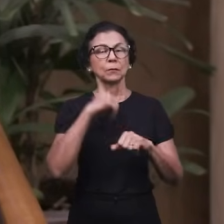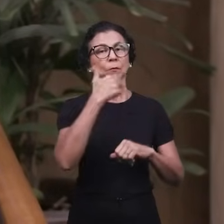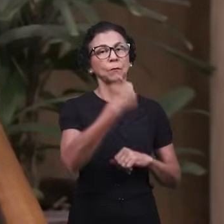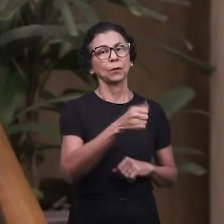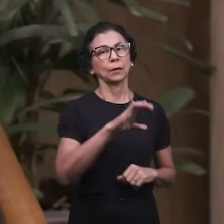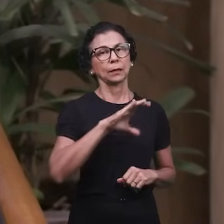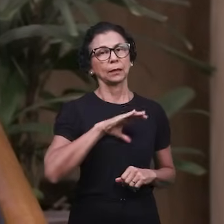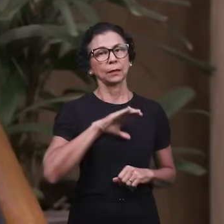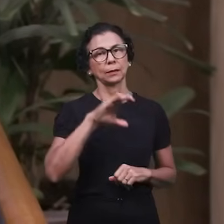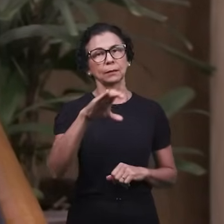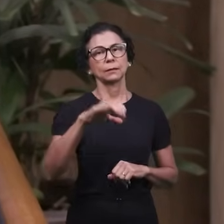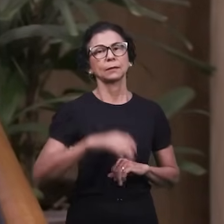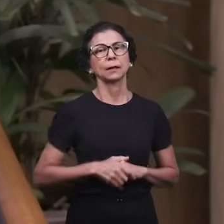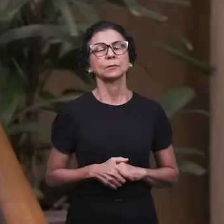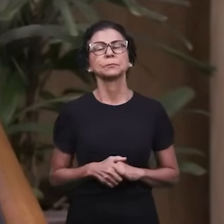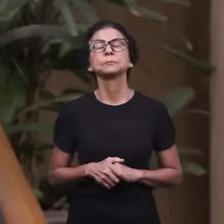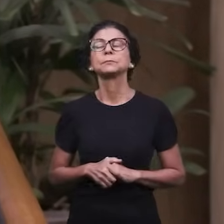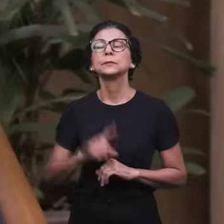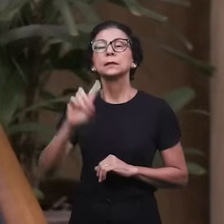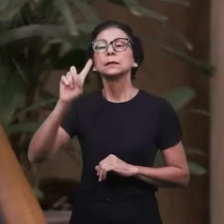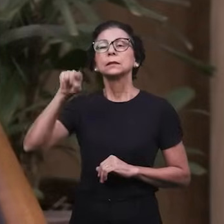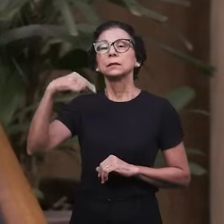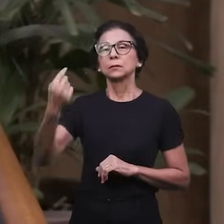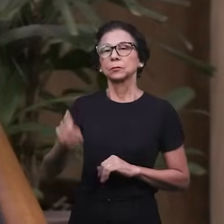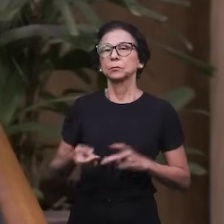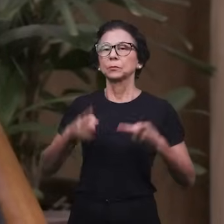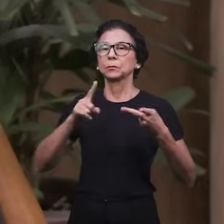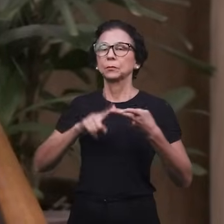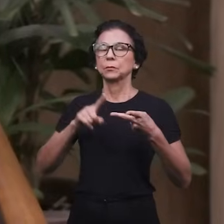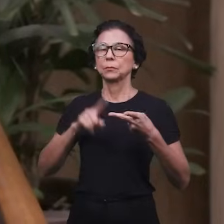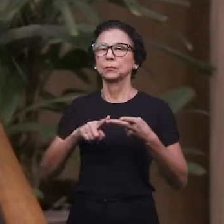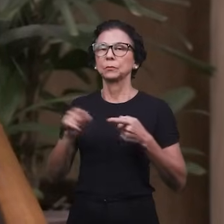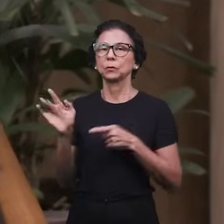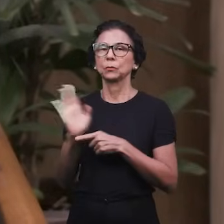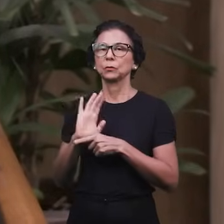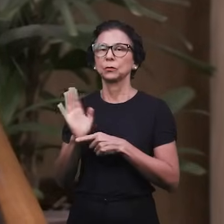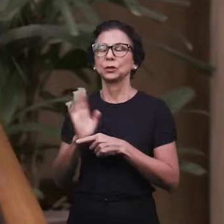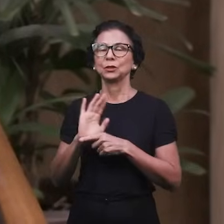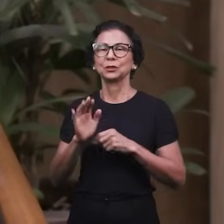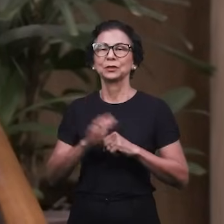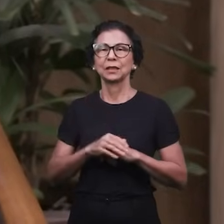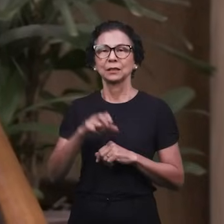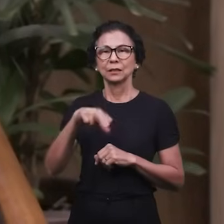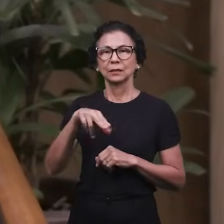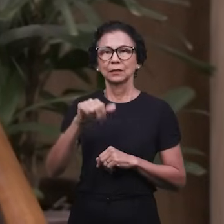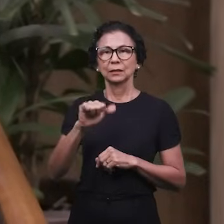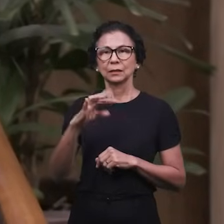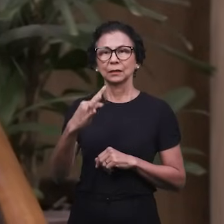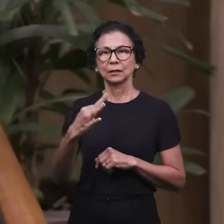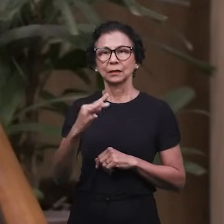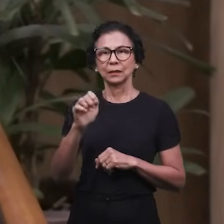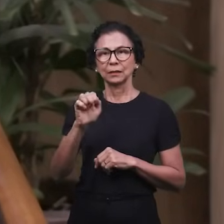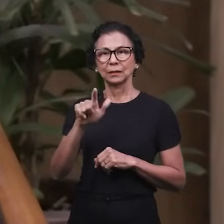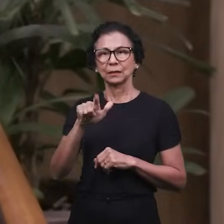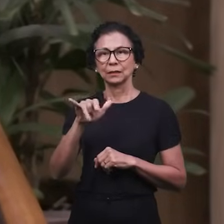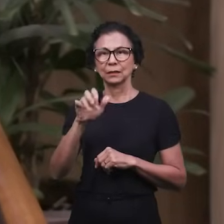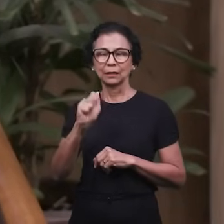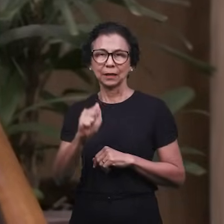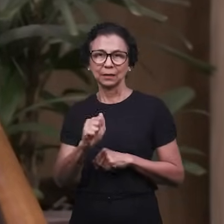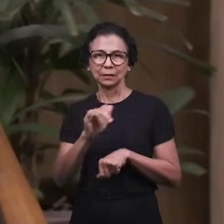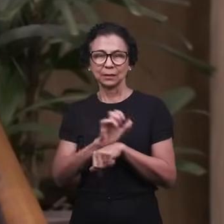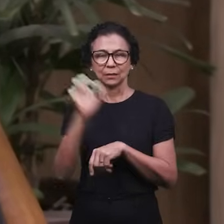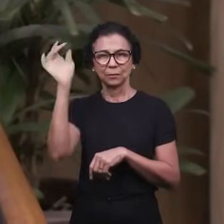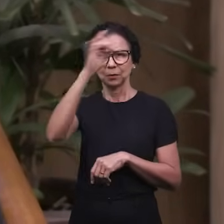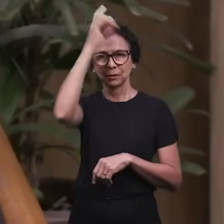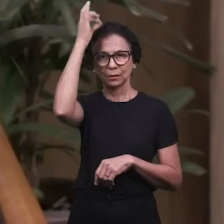no Canadá. Eles mandaram e a gente vai assistir. Na sequência, você também vai ver um vídeo da nossa irmã Natália, jovem Natália, que é de Linhares, aqui no